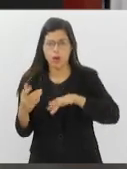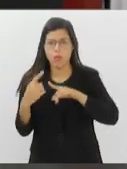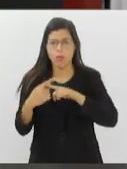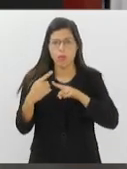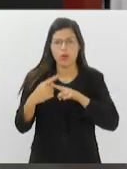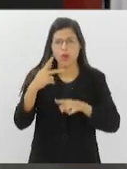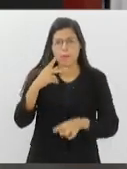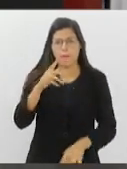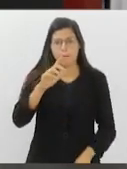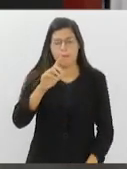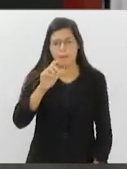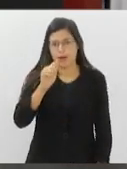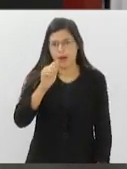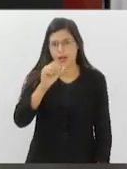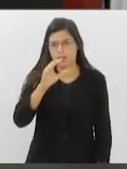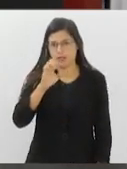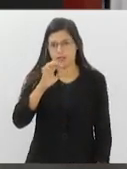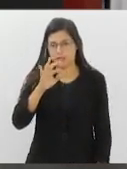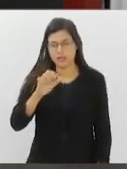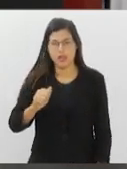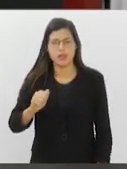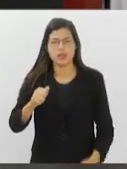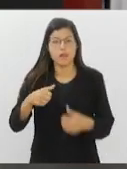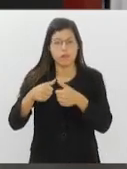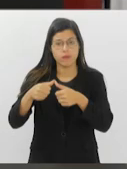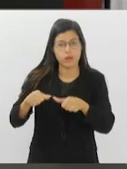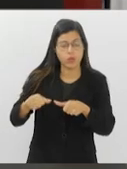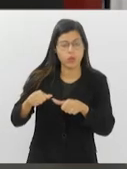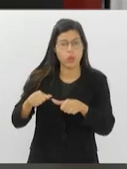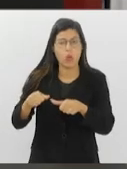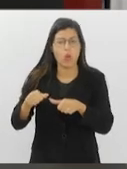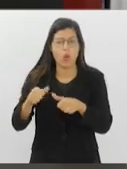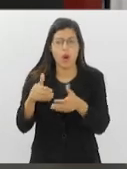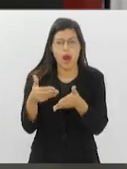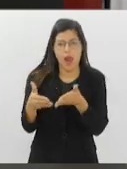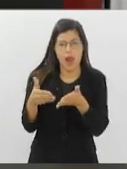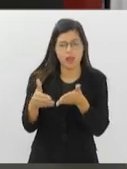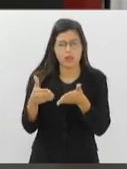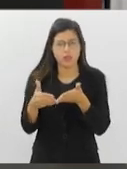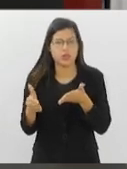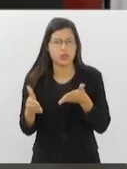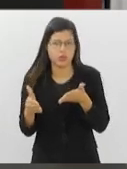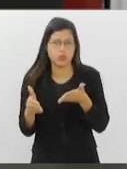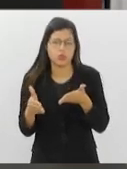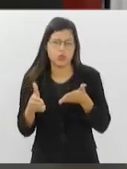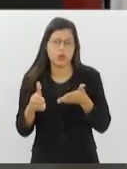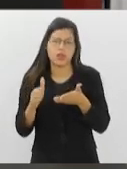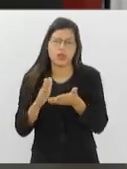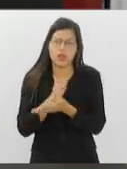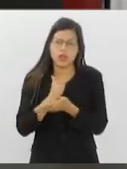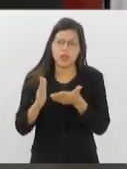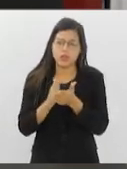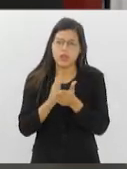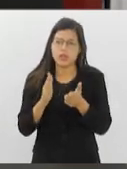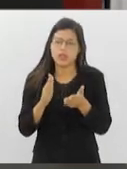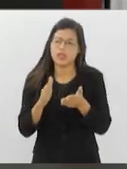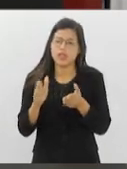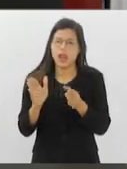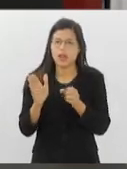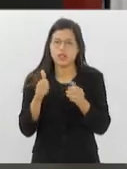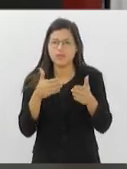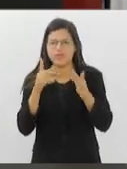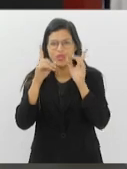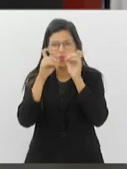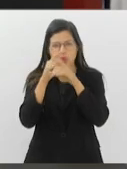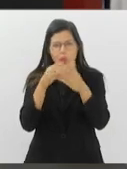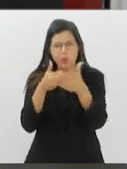que intoxicou. E às vezes retocam o prontuário para encobrir a falha que foi feita. E uma das